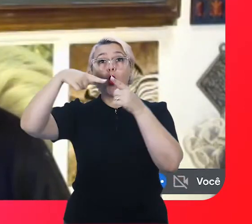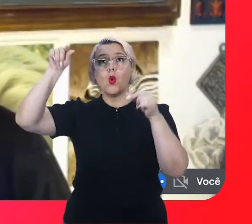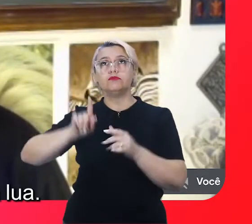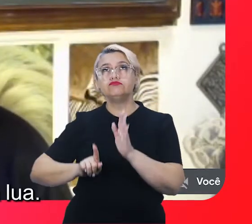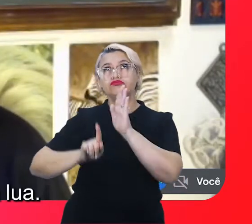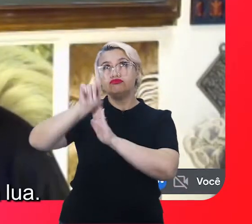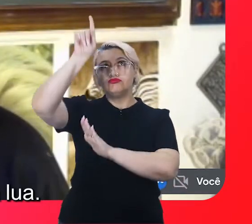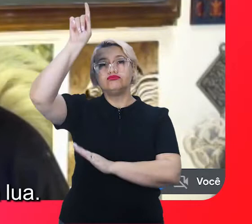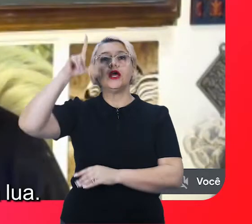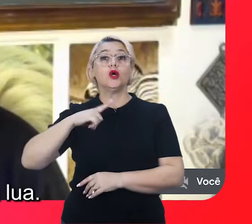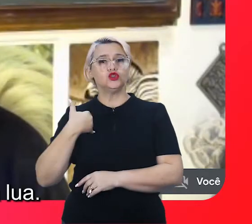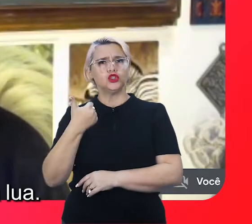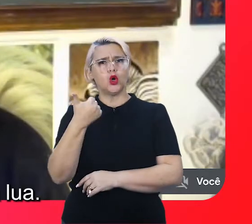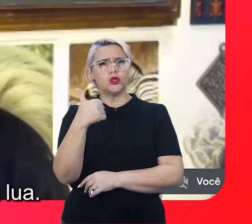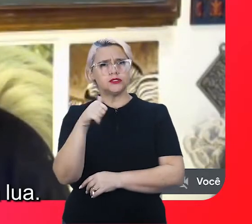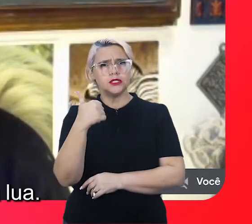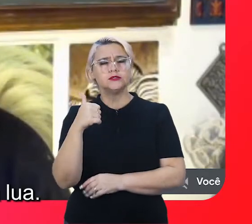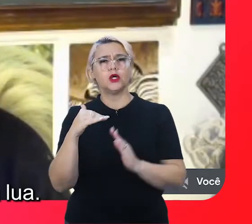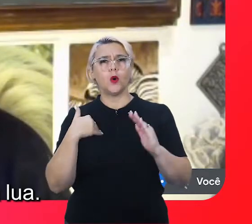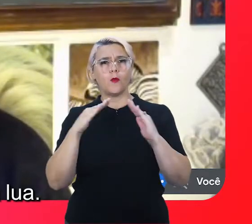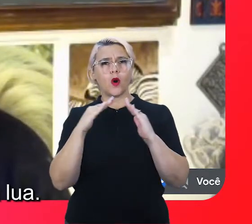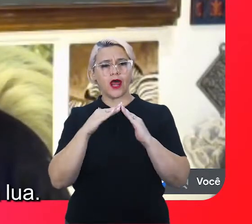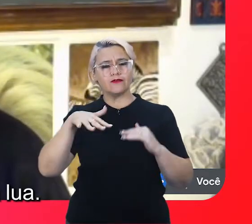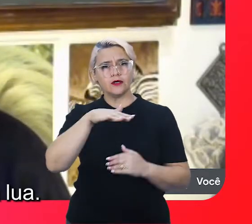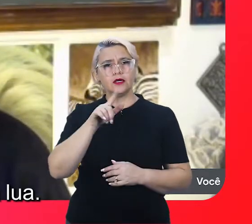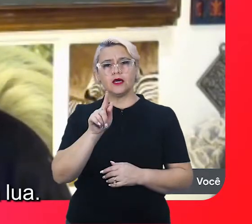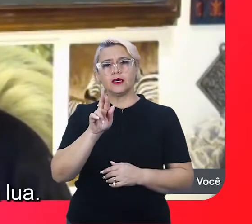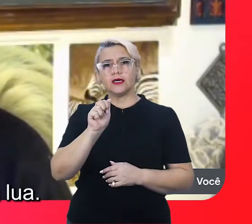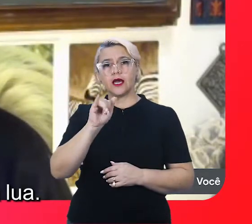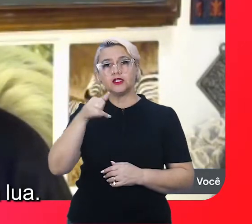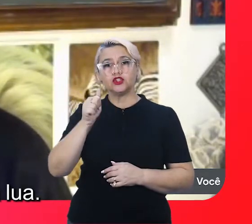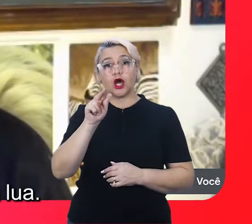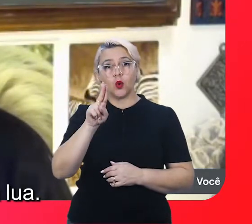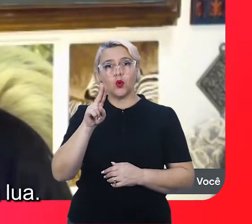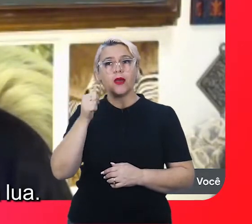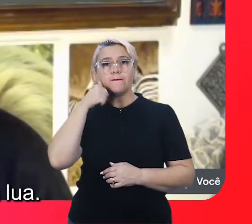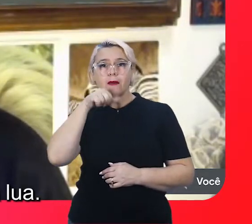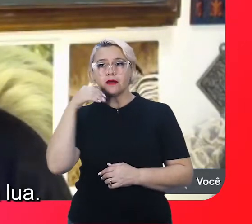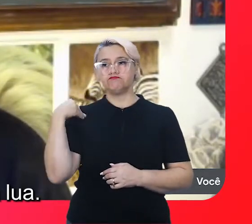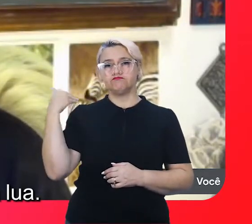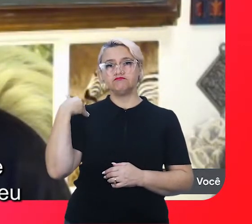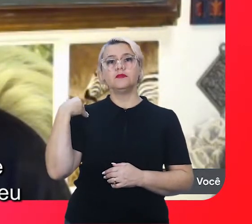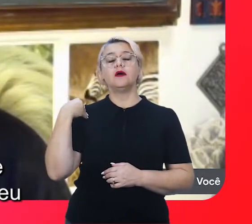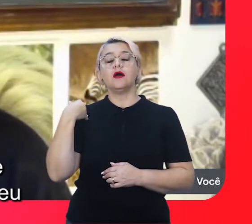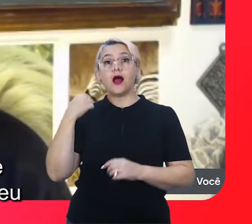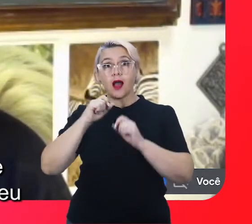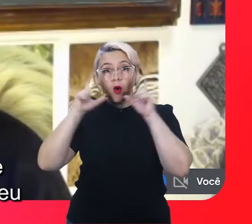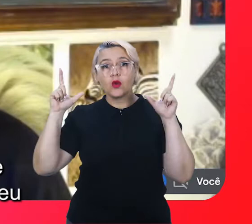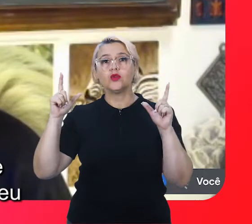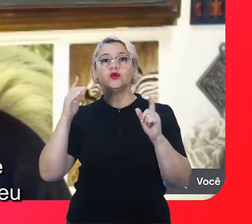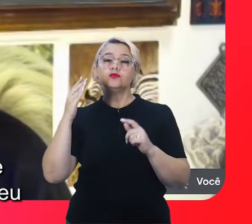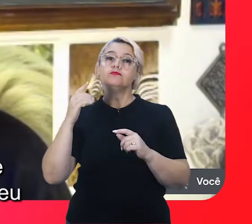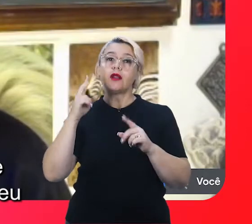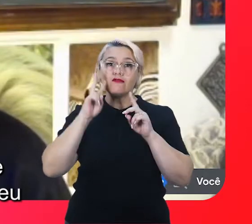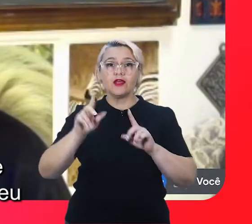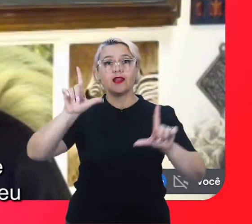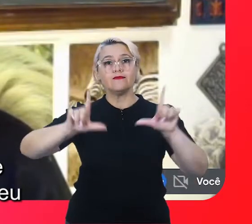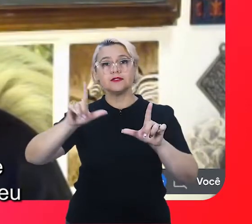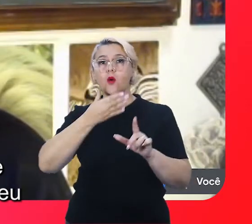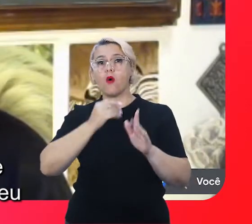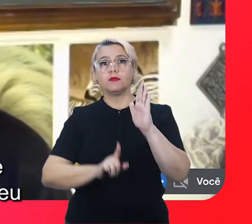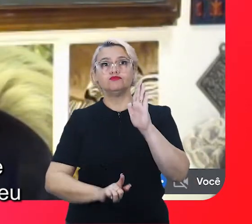Grajaú, meu pai e minha mãe me acordaram, e meu irmão também, para ver o homem pisando na Lua. E aquilo mudou a minha